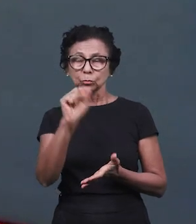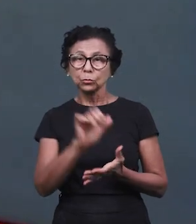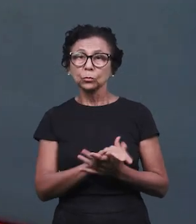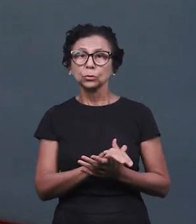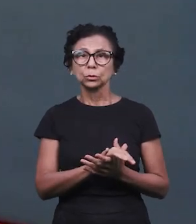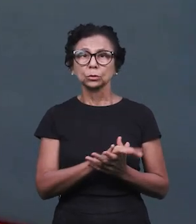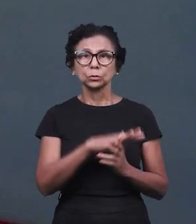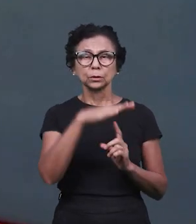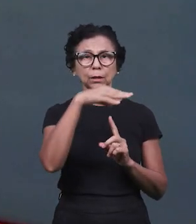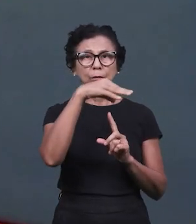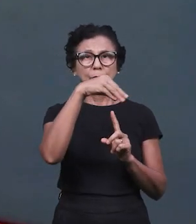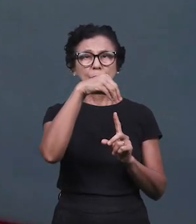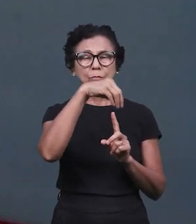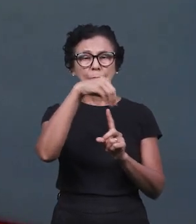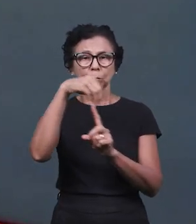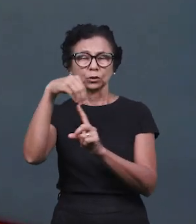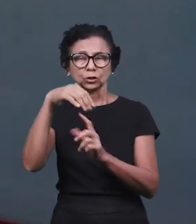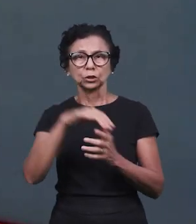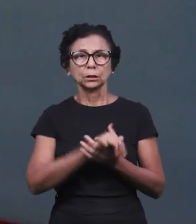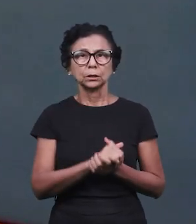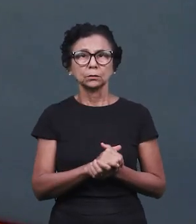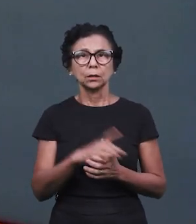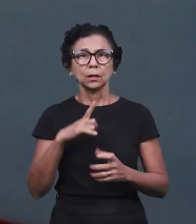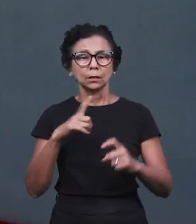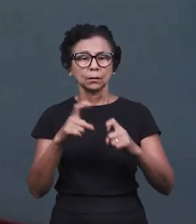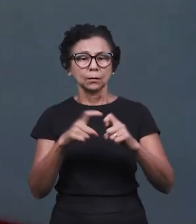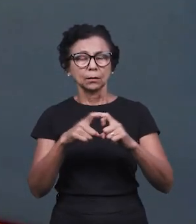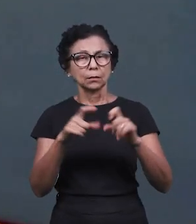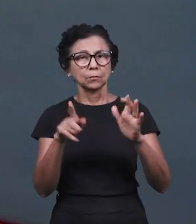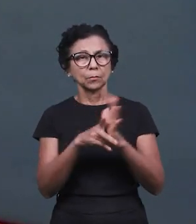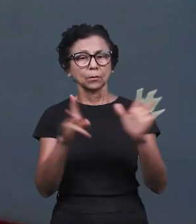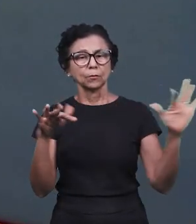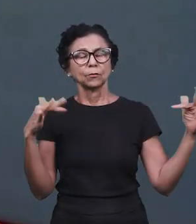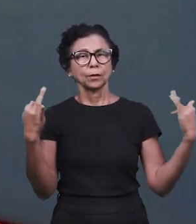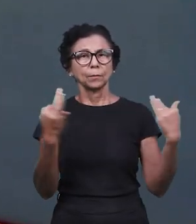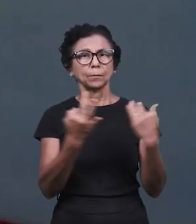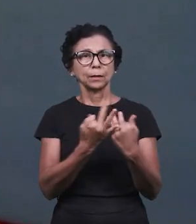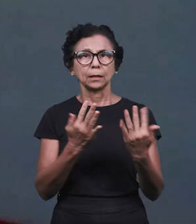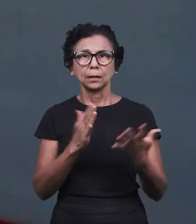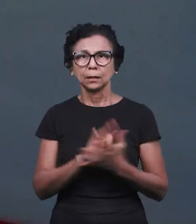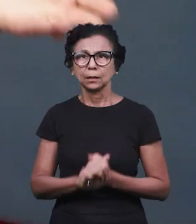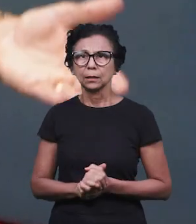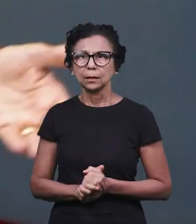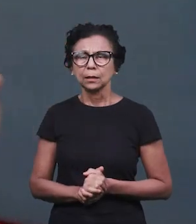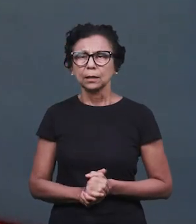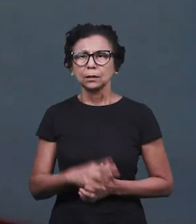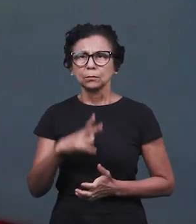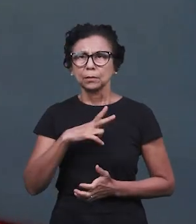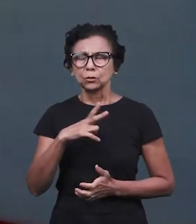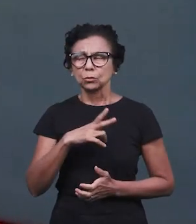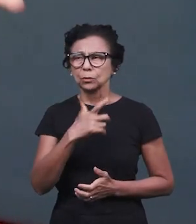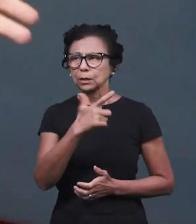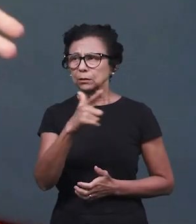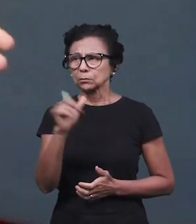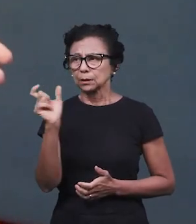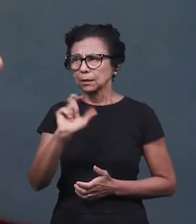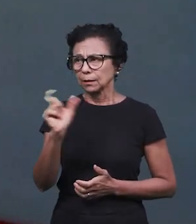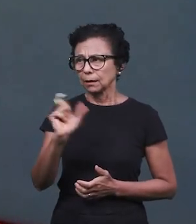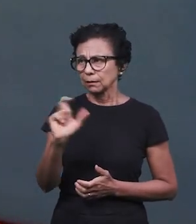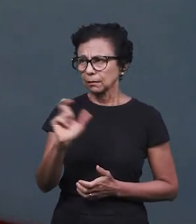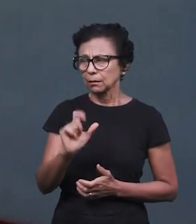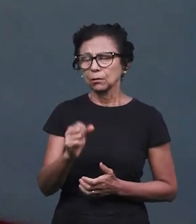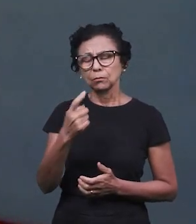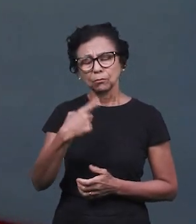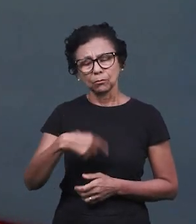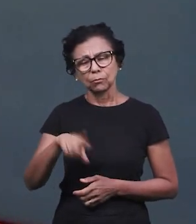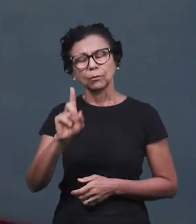UBSs, tem um médico de família. Se você não tem plano de saúde, procura uma UBS, faça seus exames de rotina. Todas as UBSs